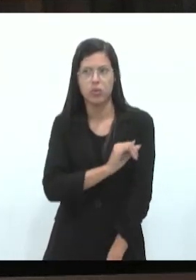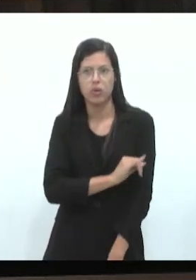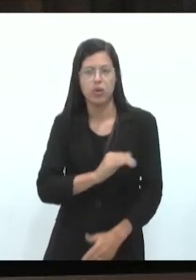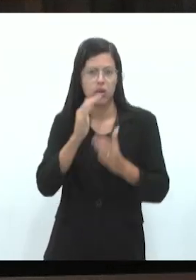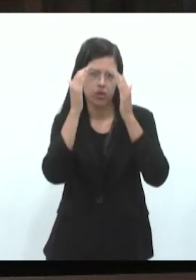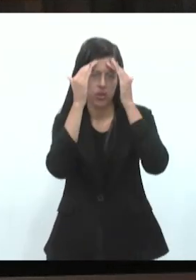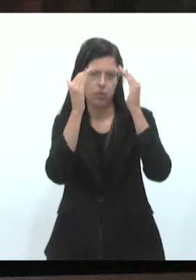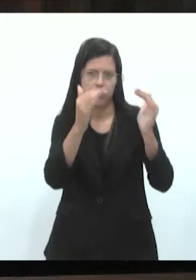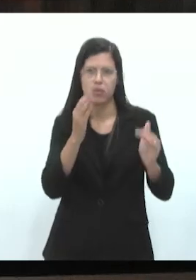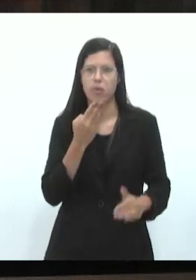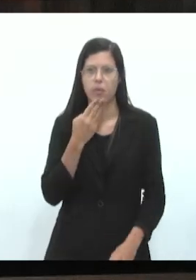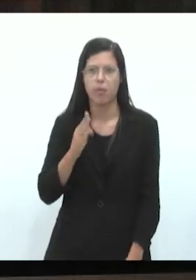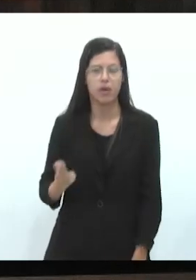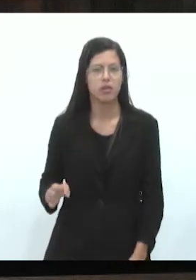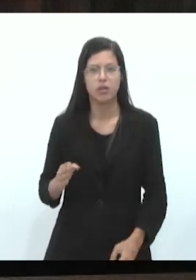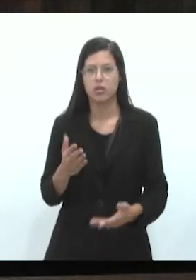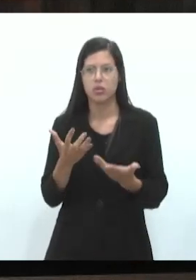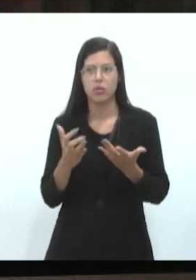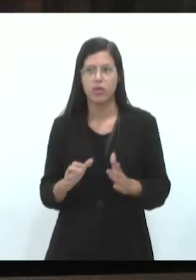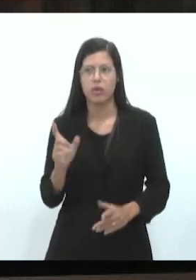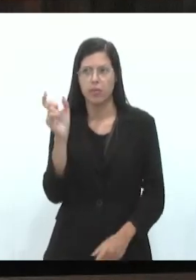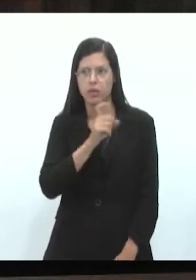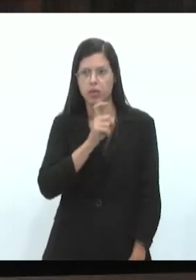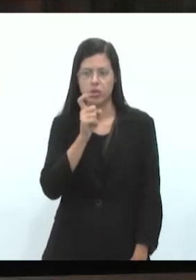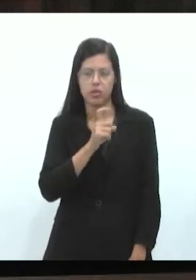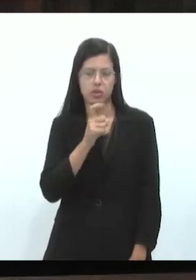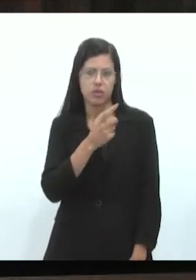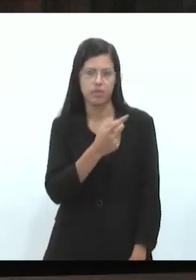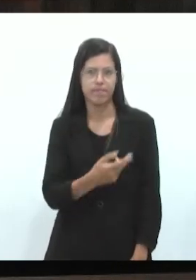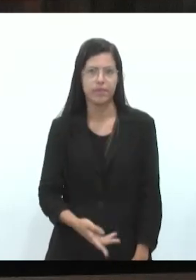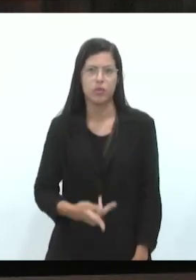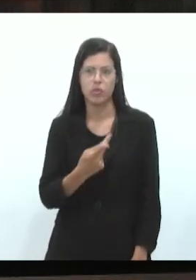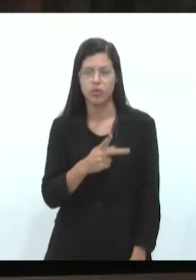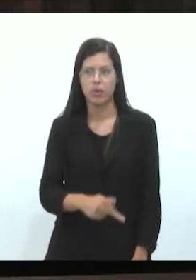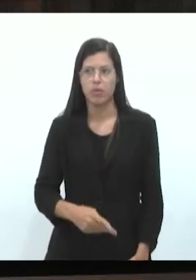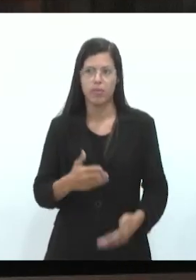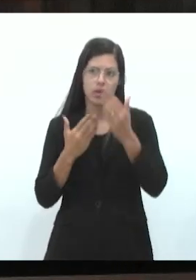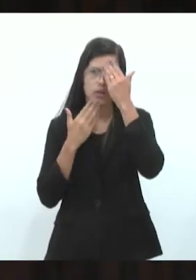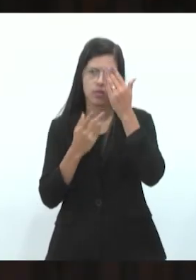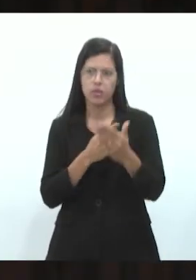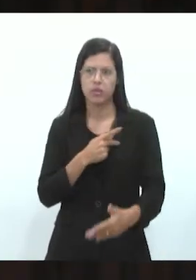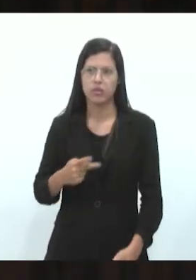gente não aguenta mais mentiria e calote da sua parte. Muito obrigado, presidenta.